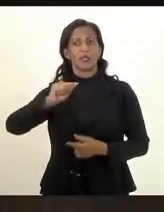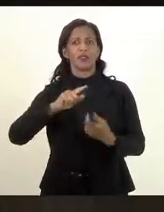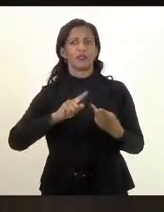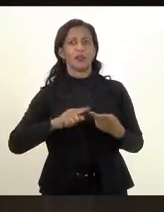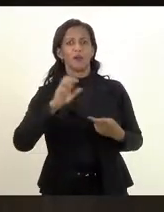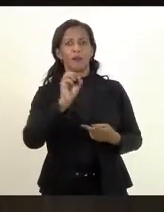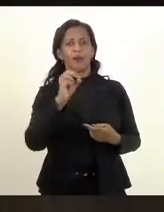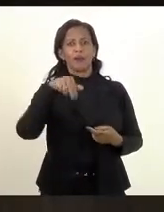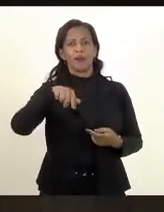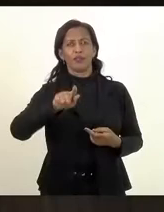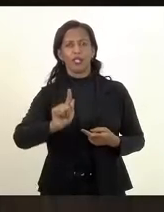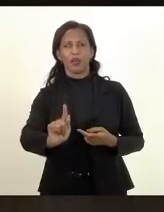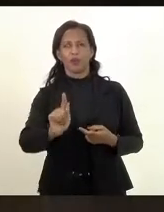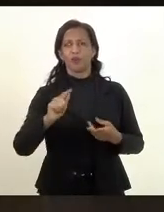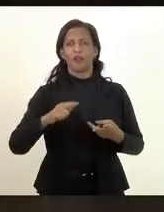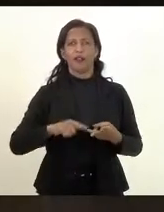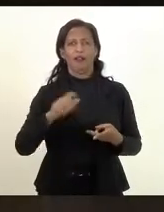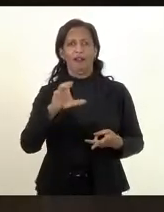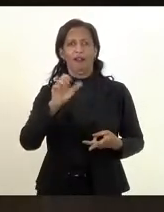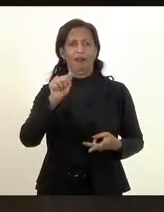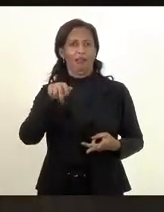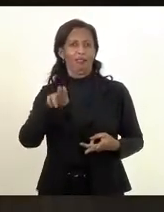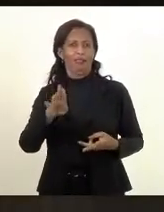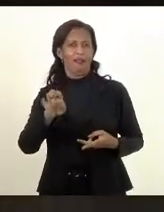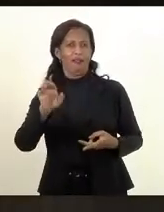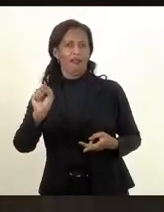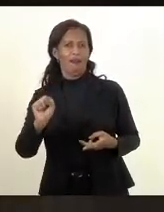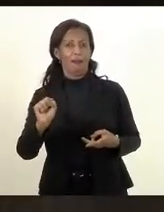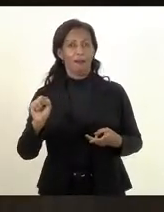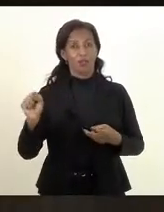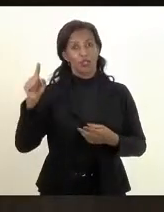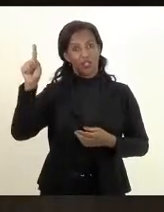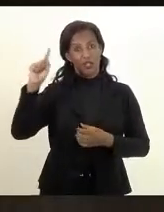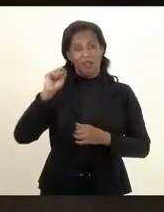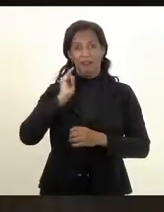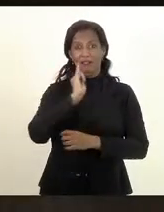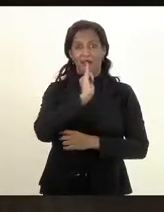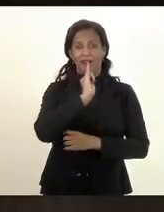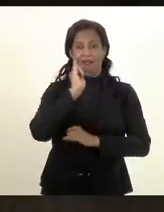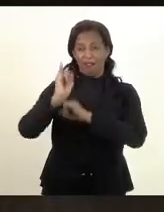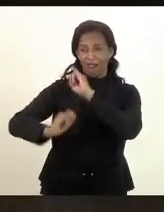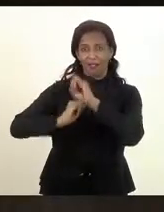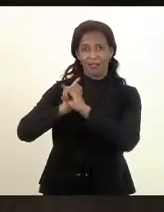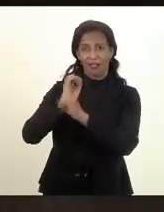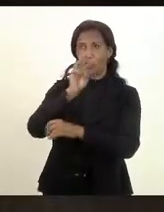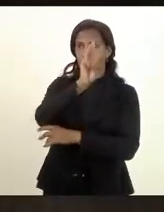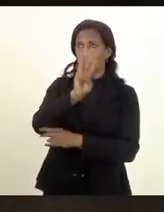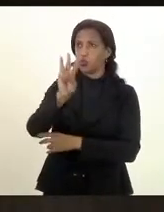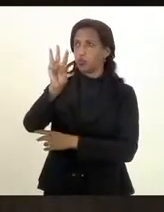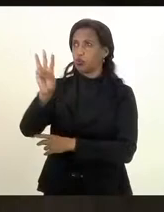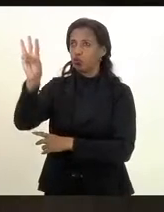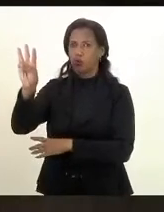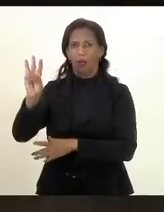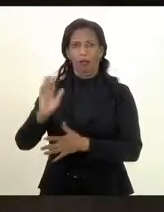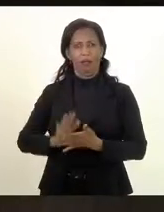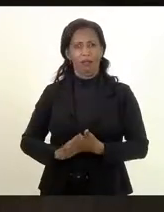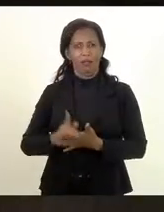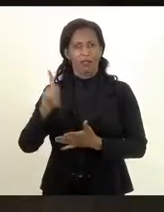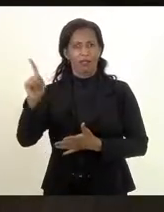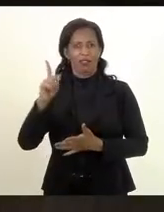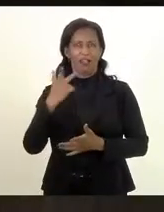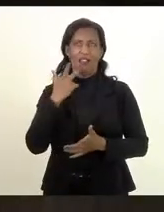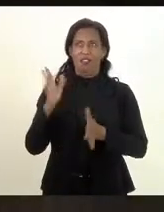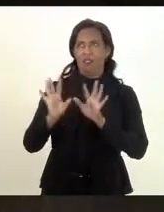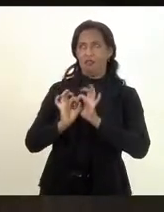de canábis, que no seu site está lá dizendo que ela é voltada para a